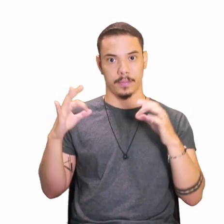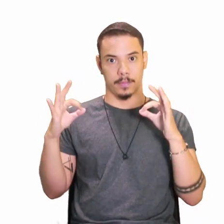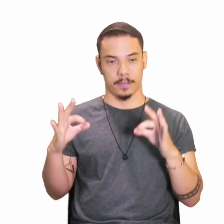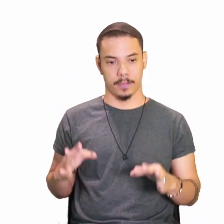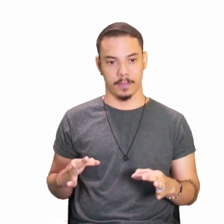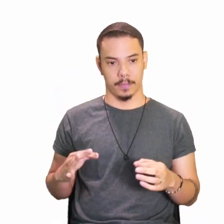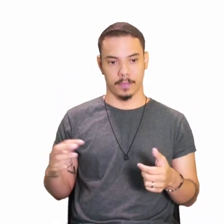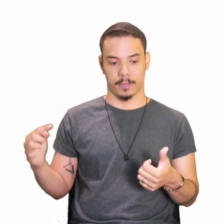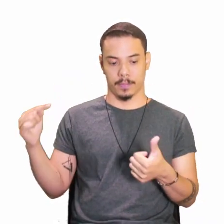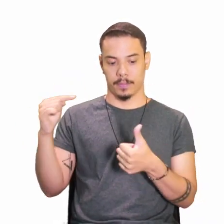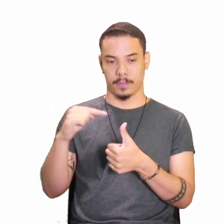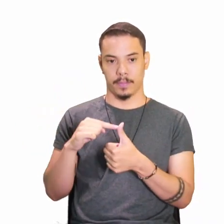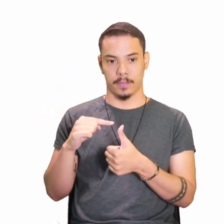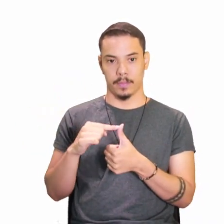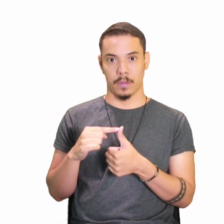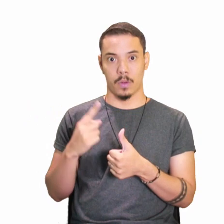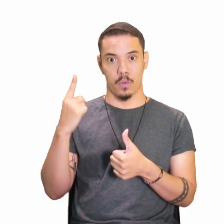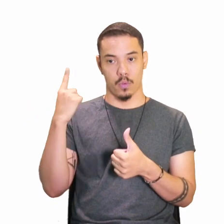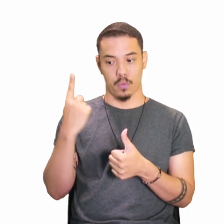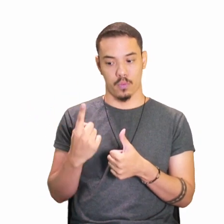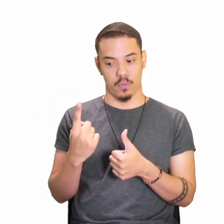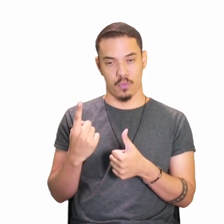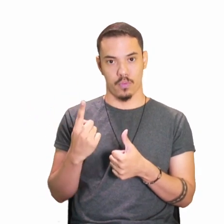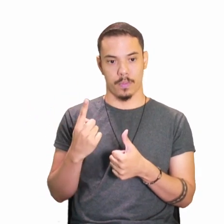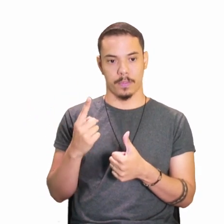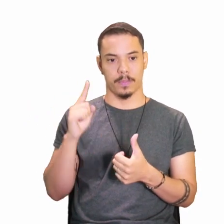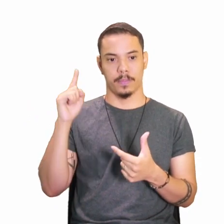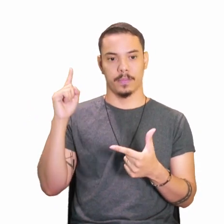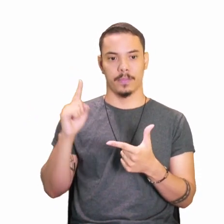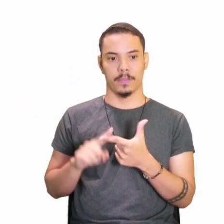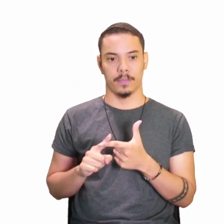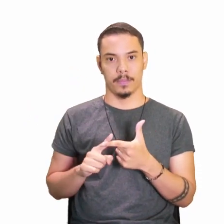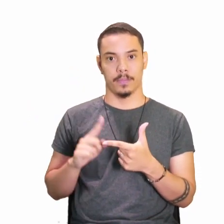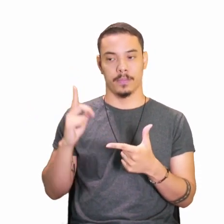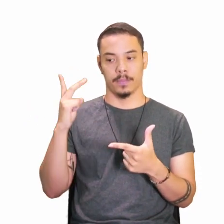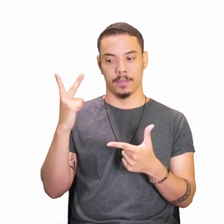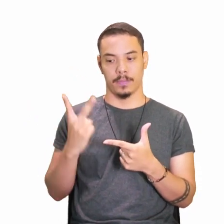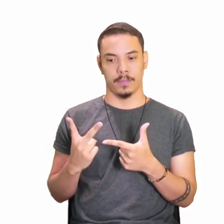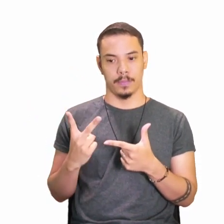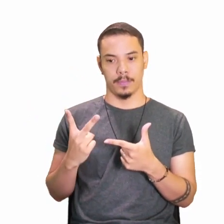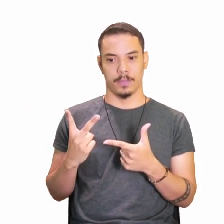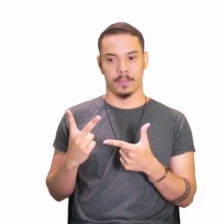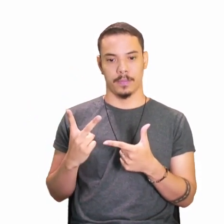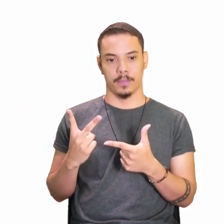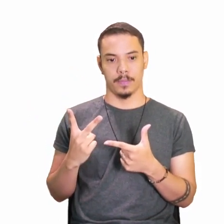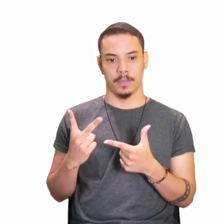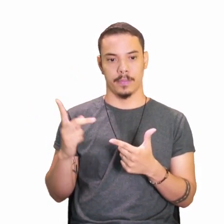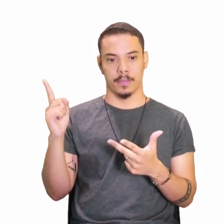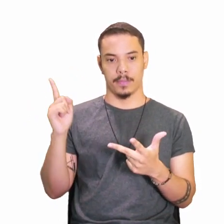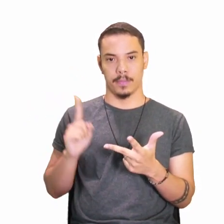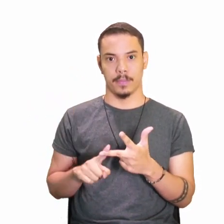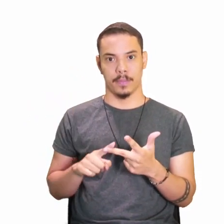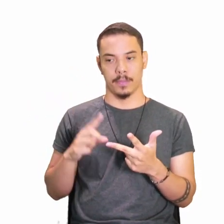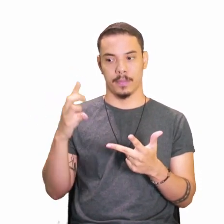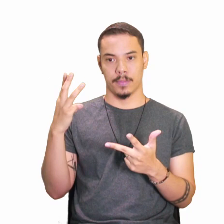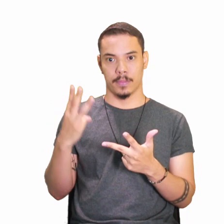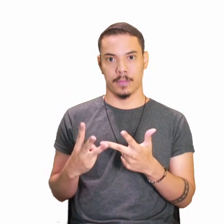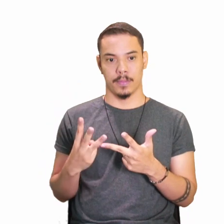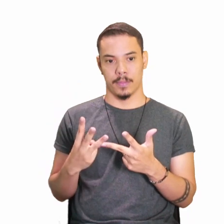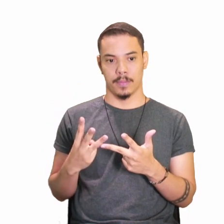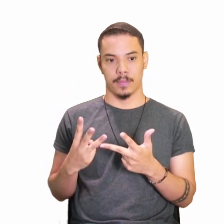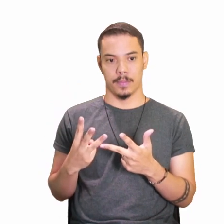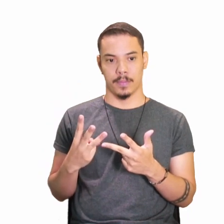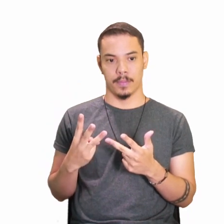letra A apenas um dois apenas a dois três apenas